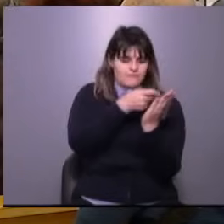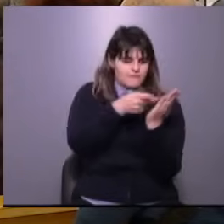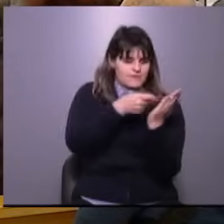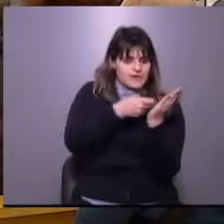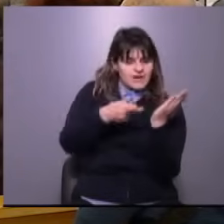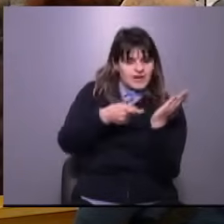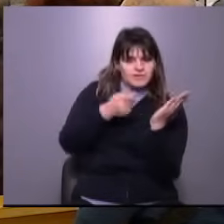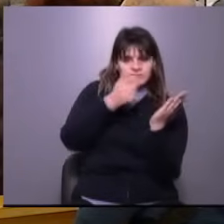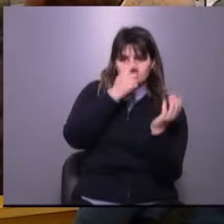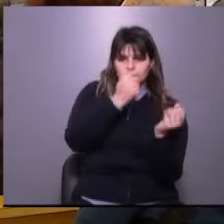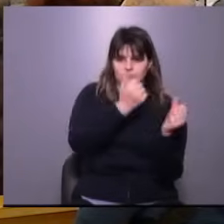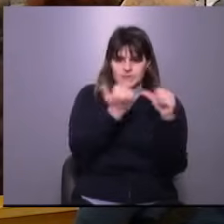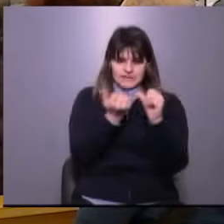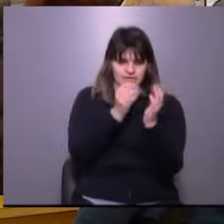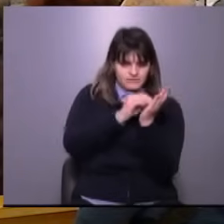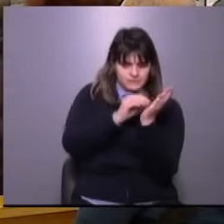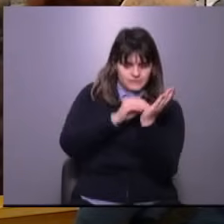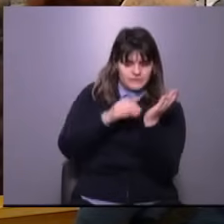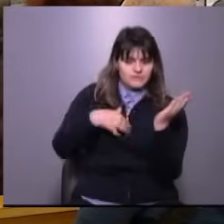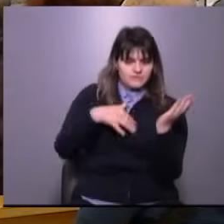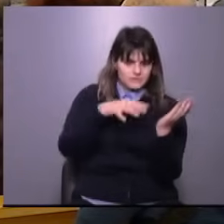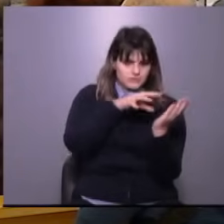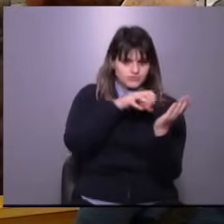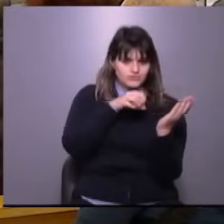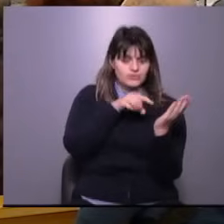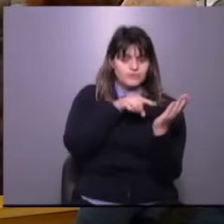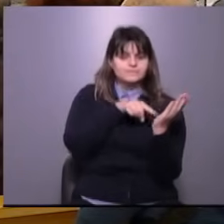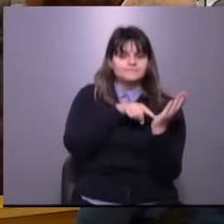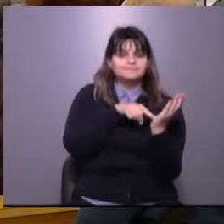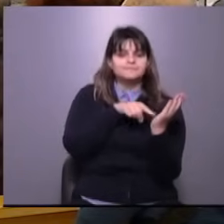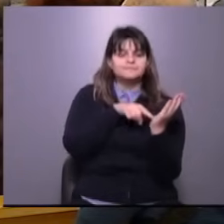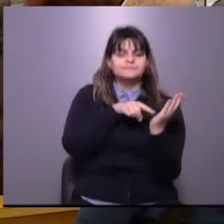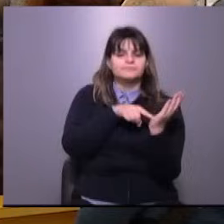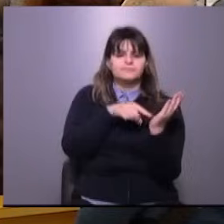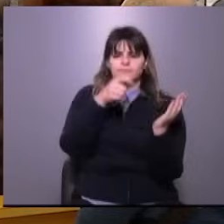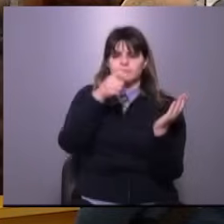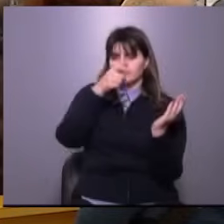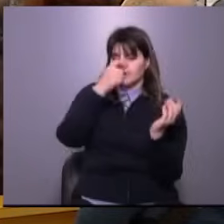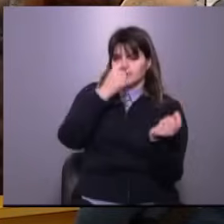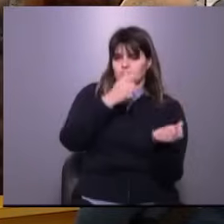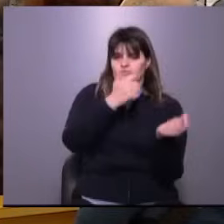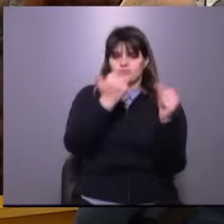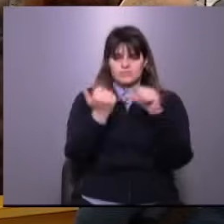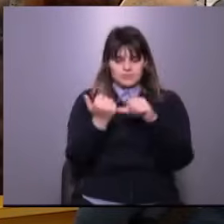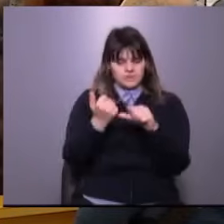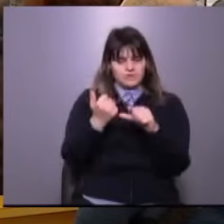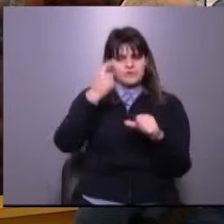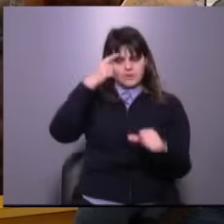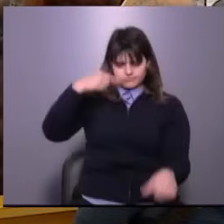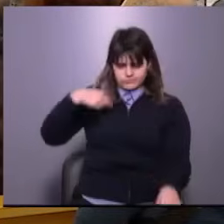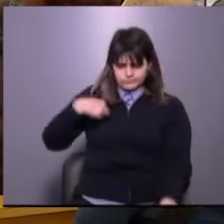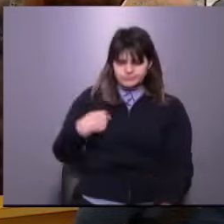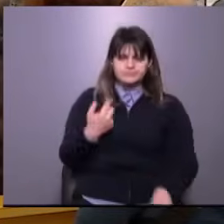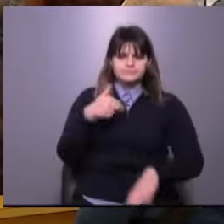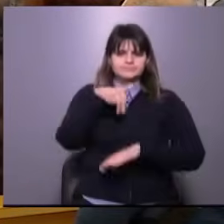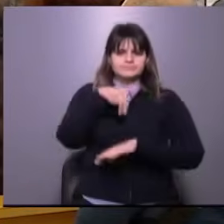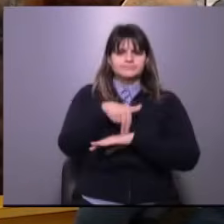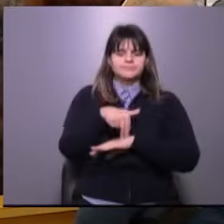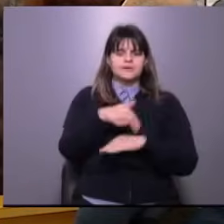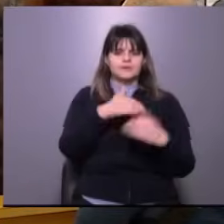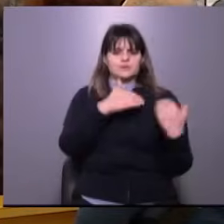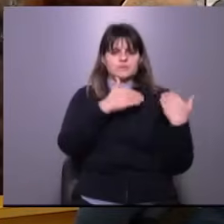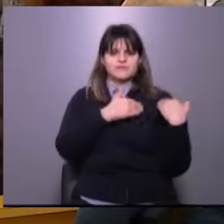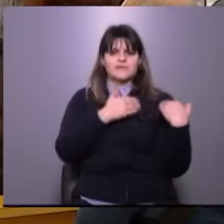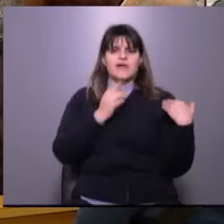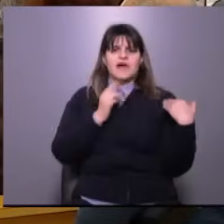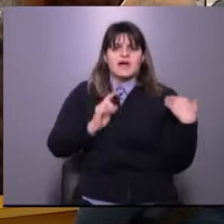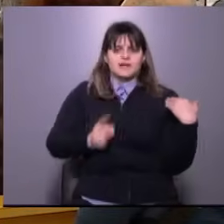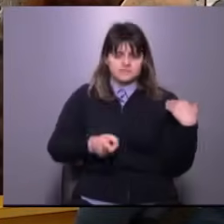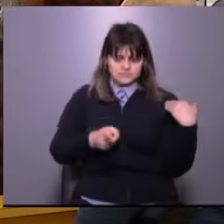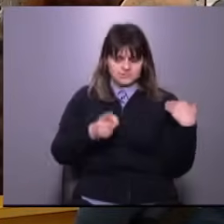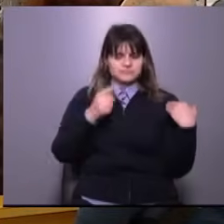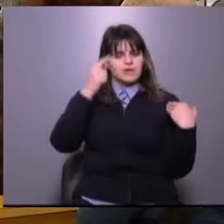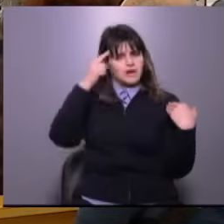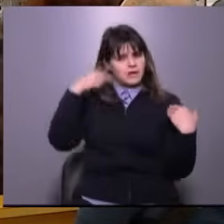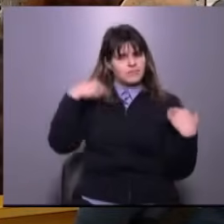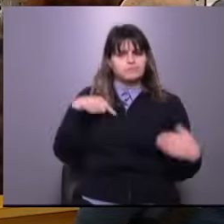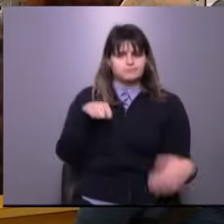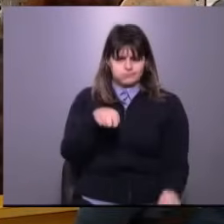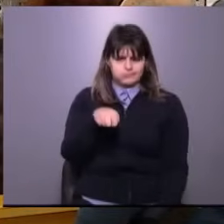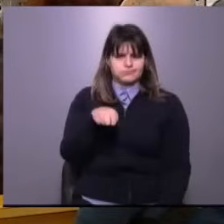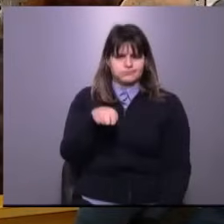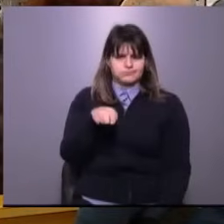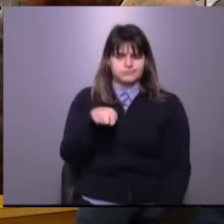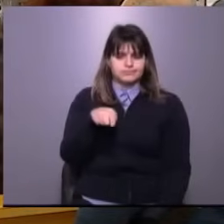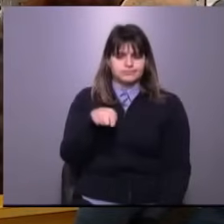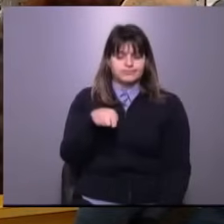colher às palavras de João Batista. João Batista tem clara consciência do seu lugar, da sua missão. Ele tem